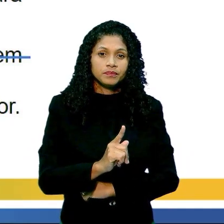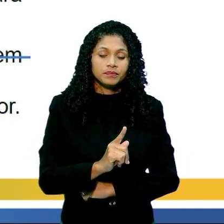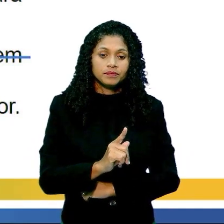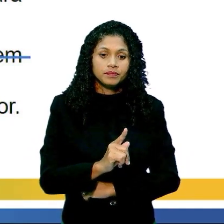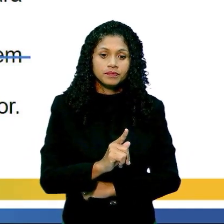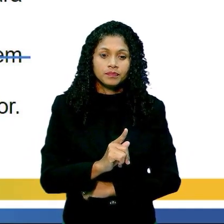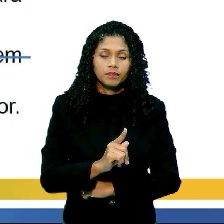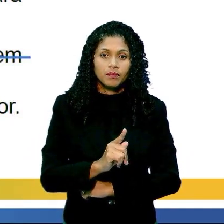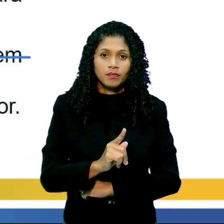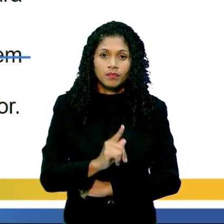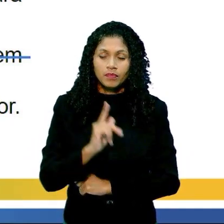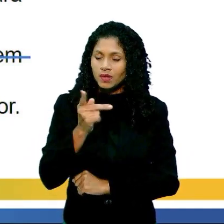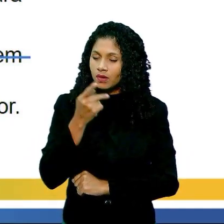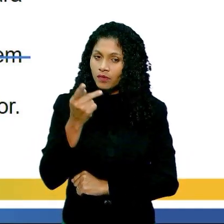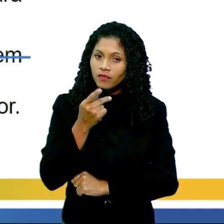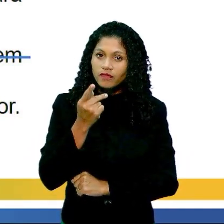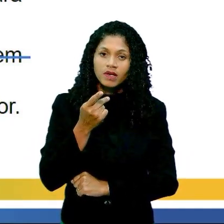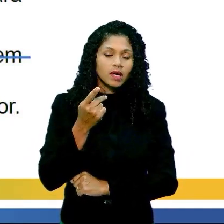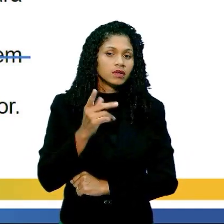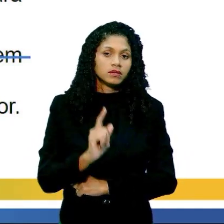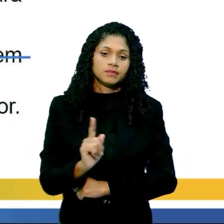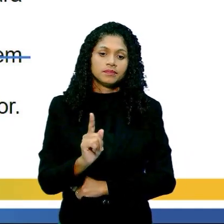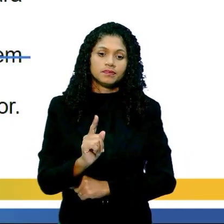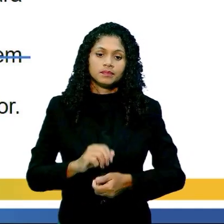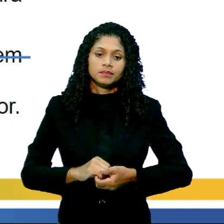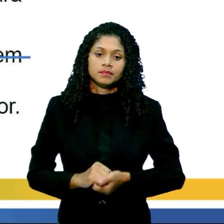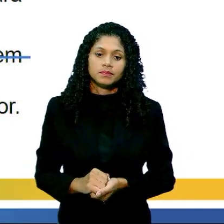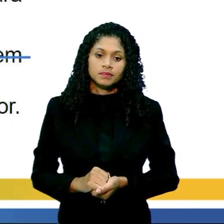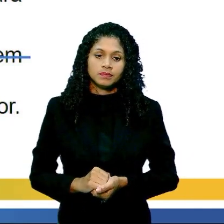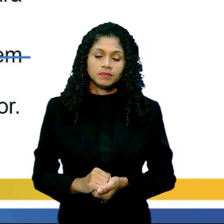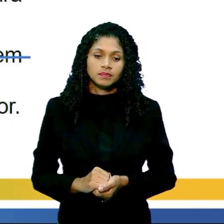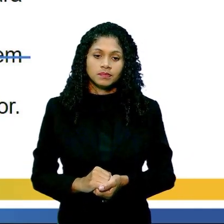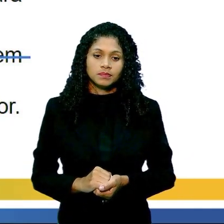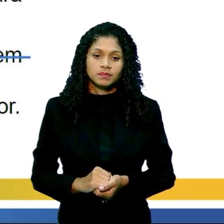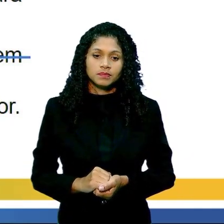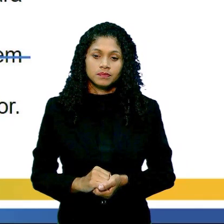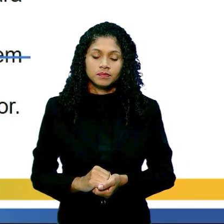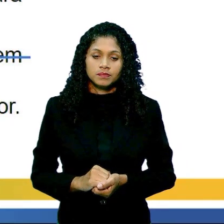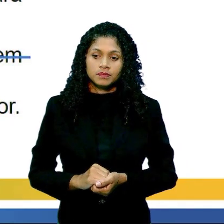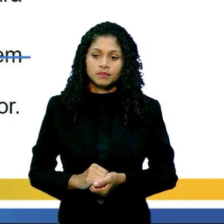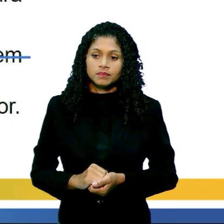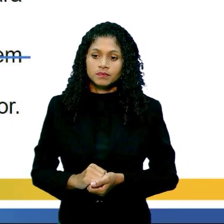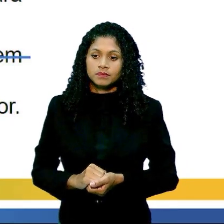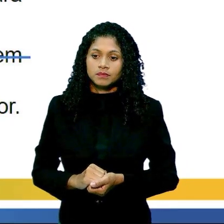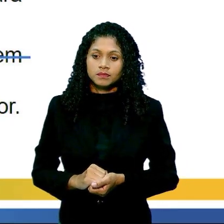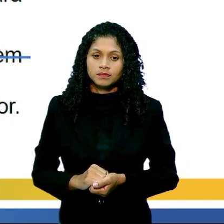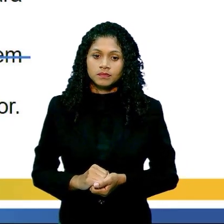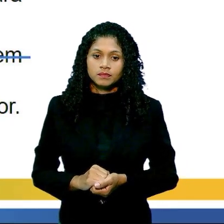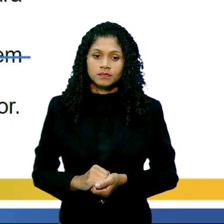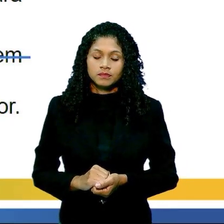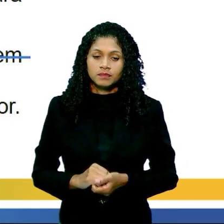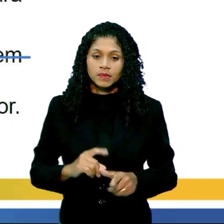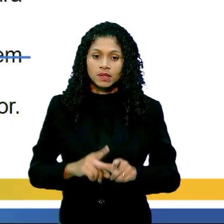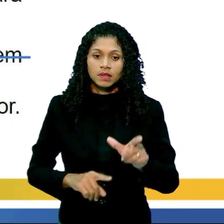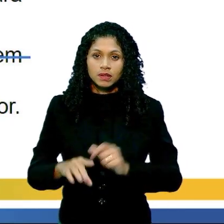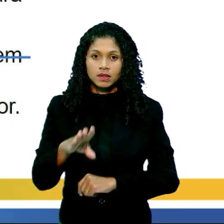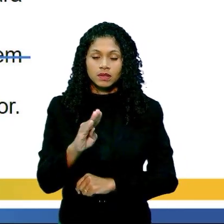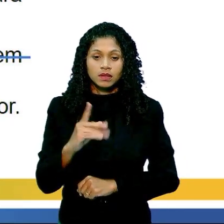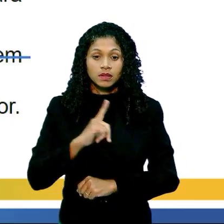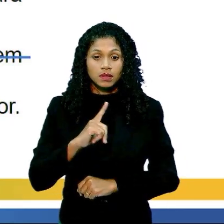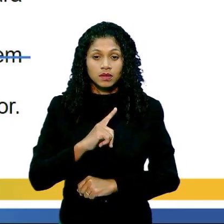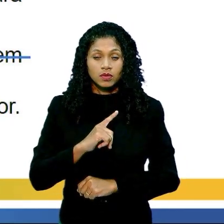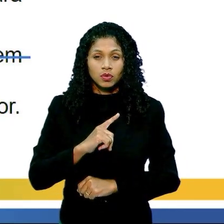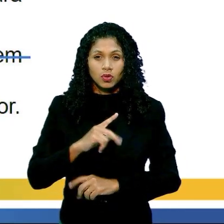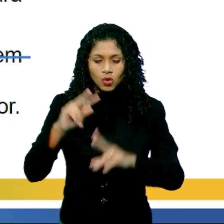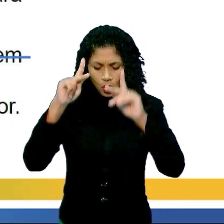contida aí nesse estudo. Então, nós vamos descartar essa alternativa, ok? Na letra D, nós temos: os